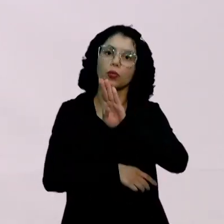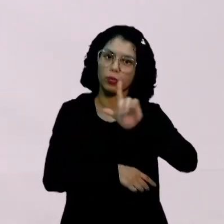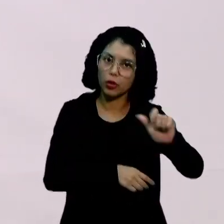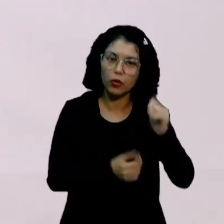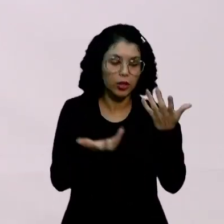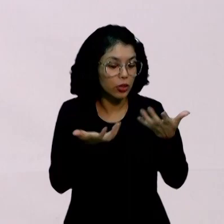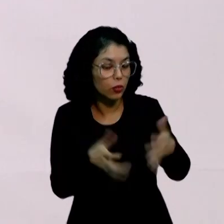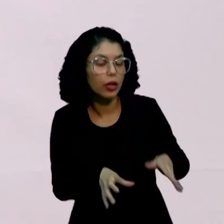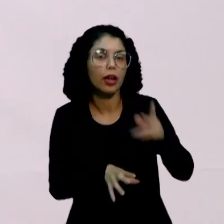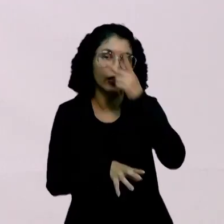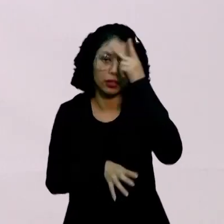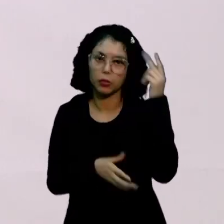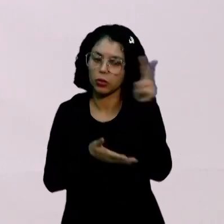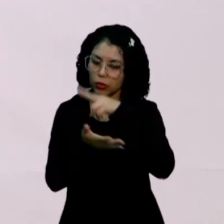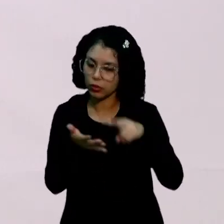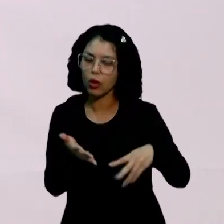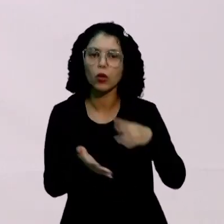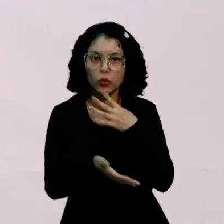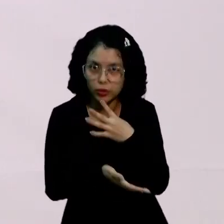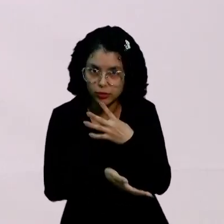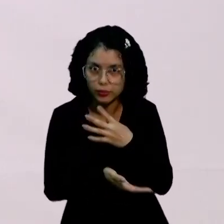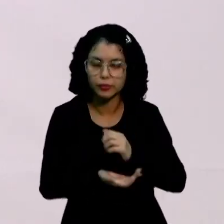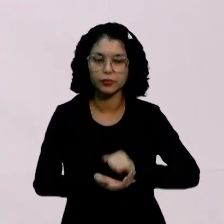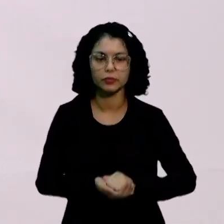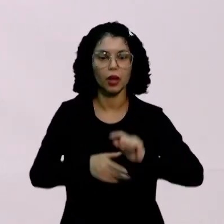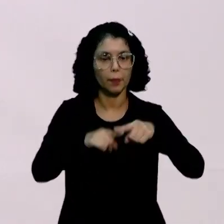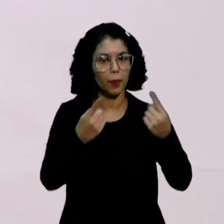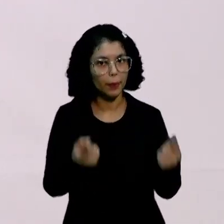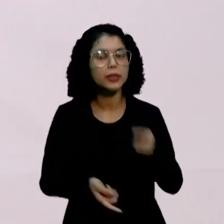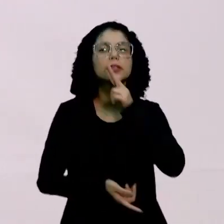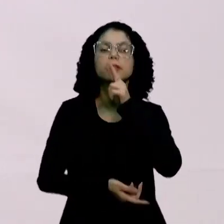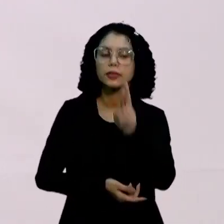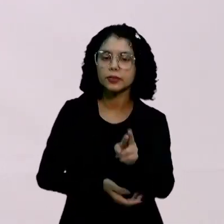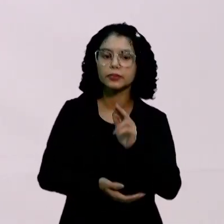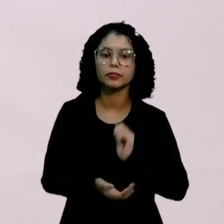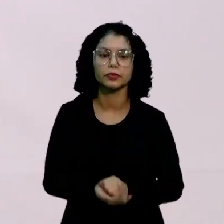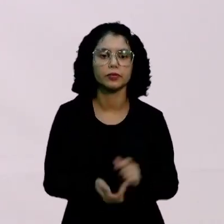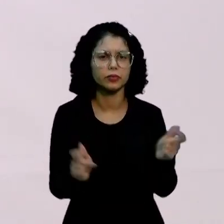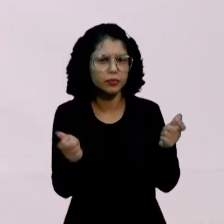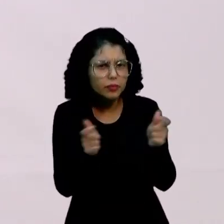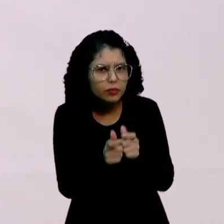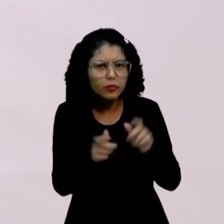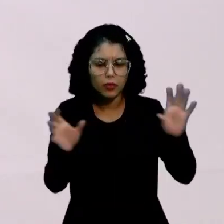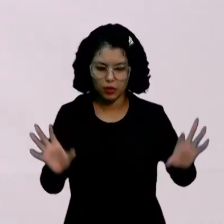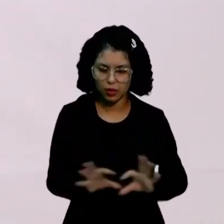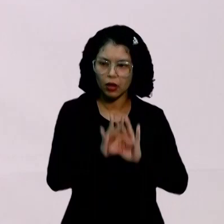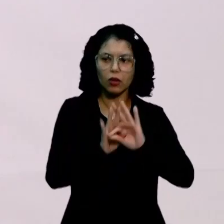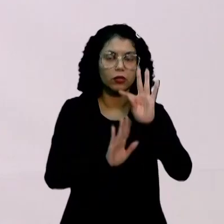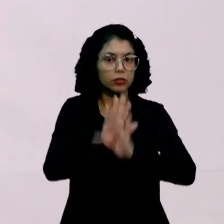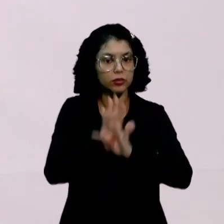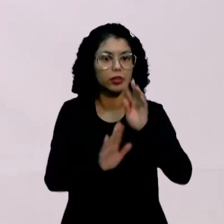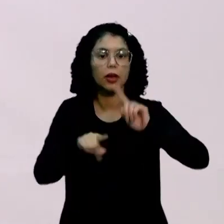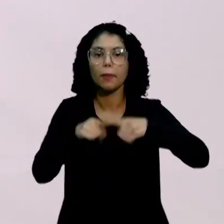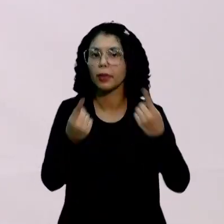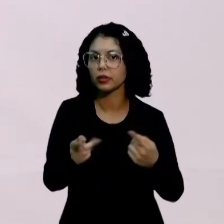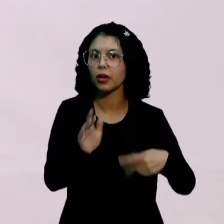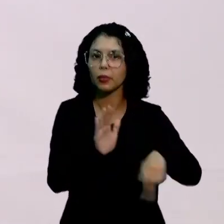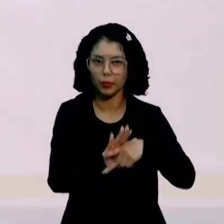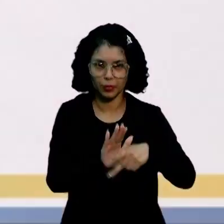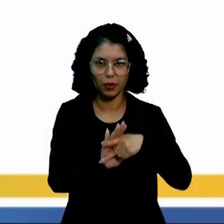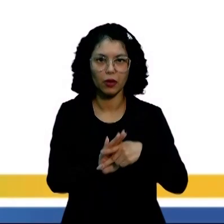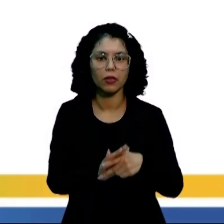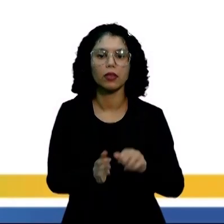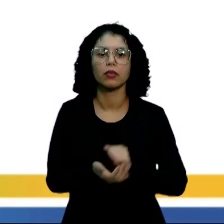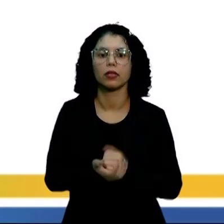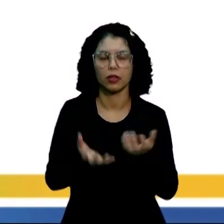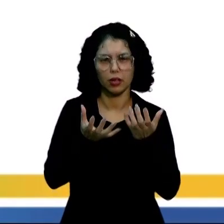quer que os leitores conheçam, ok? Por mais que essa resposta ela esteja um pouco relacionada ao texto, mas não é exatamente o que